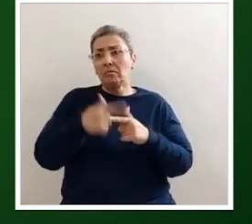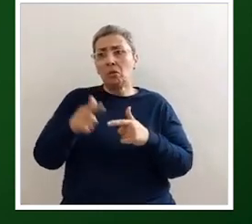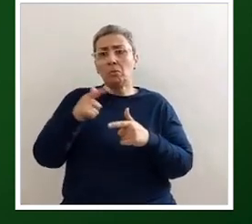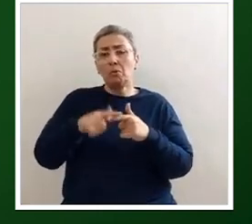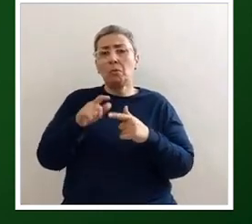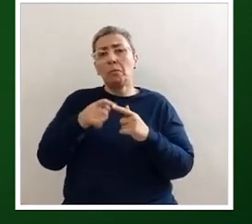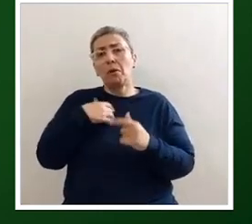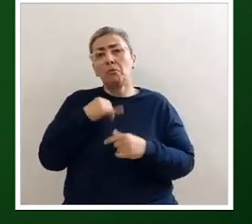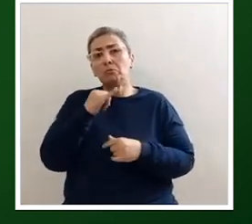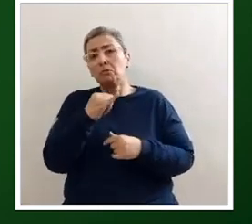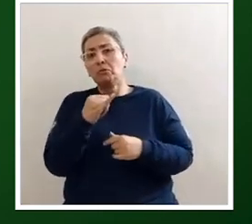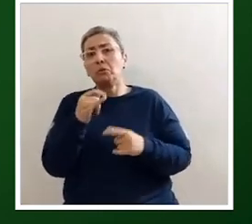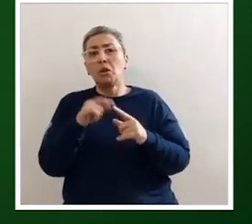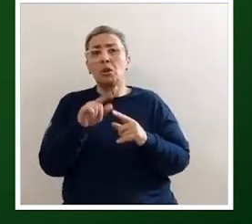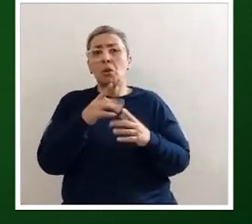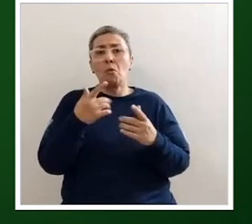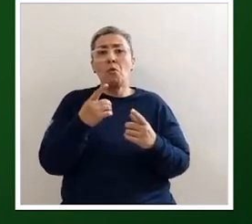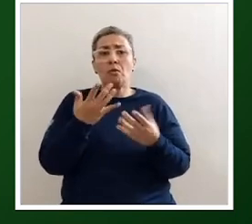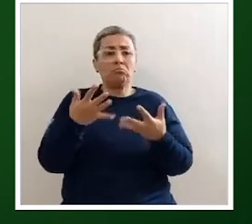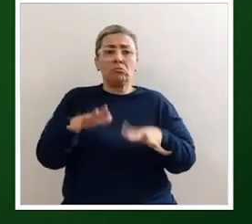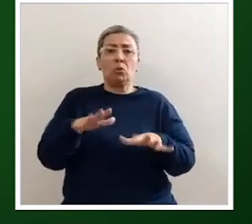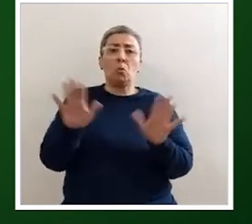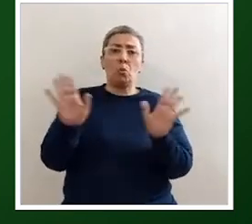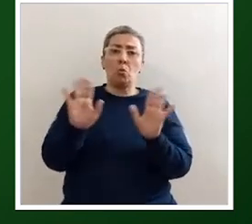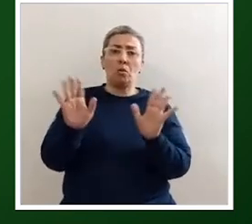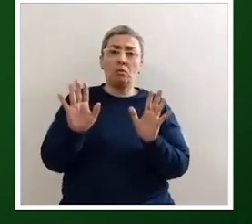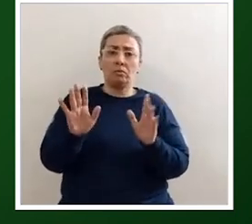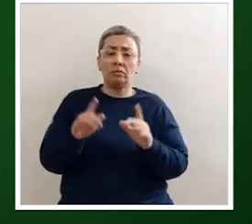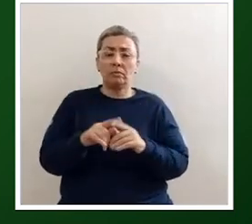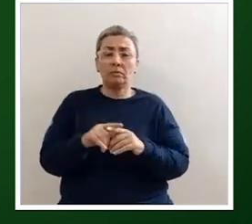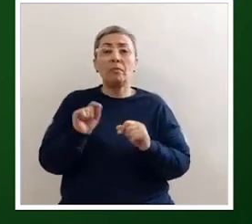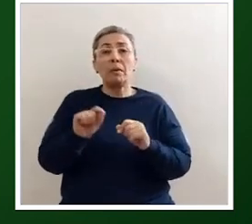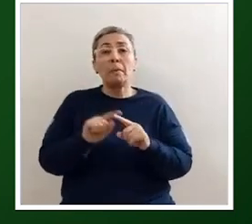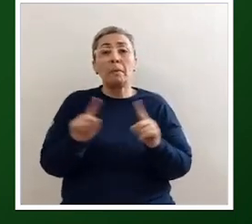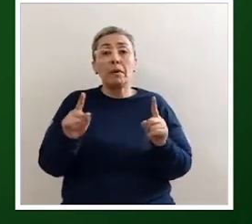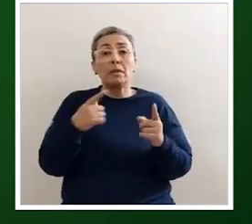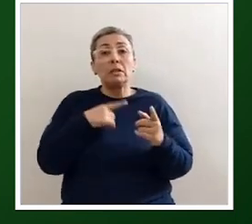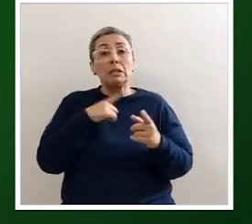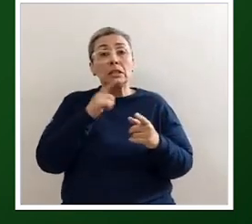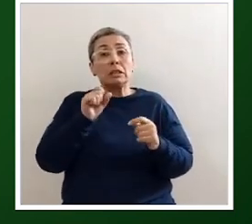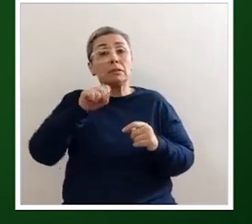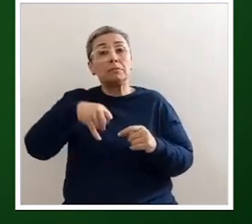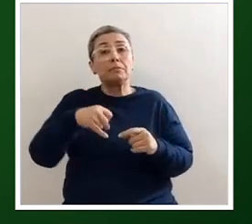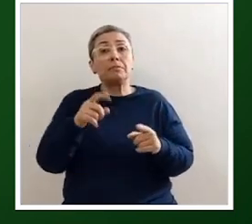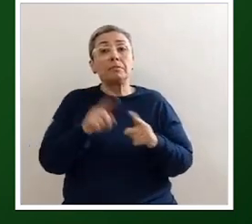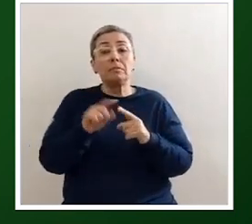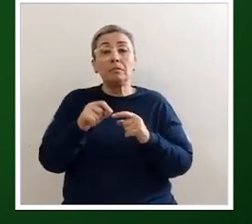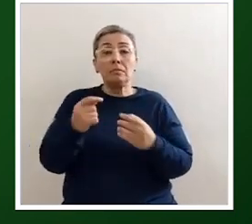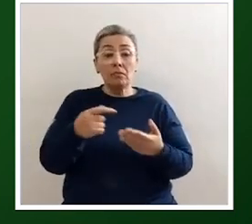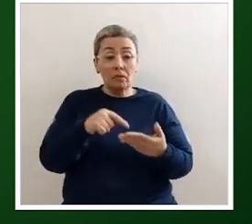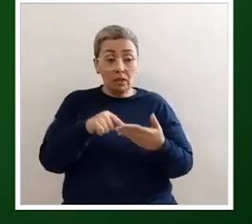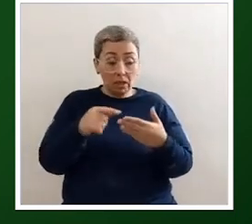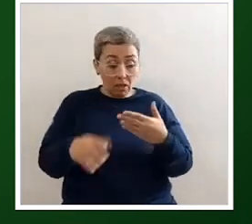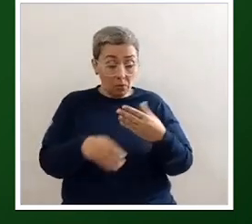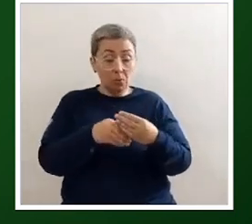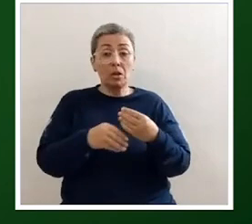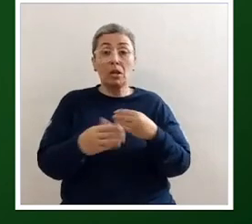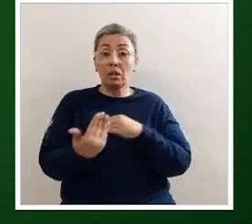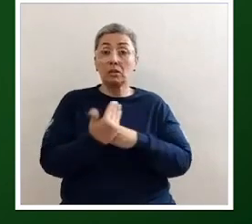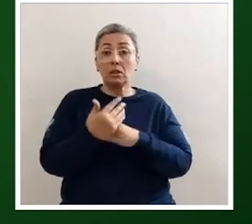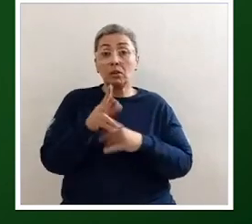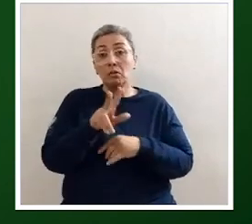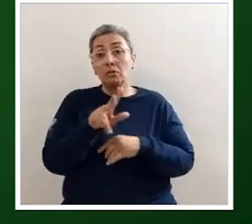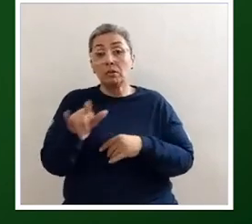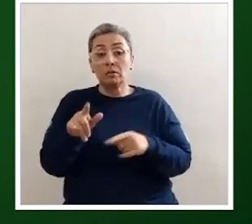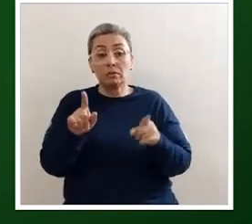da gente dizer não incluir a criança né a gente entende sim que ele vem para auxiliar E aí eu